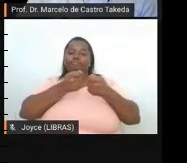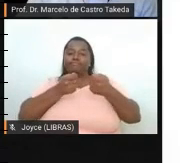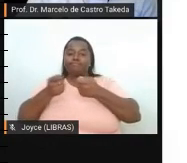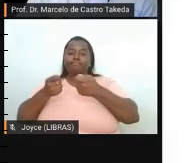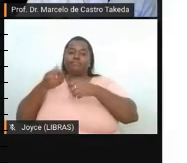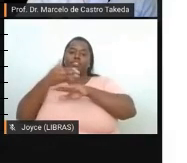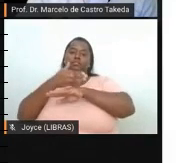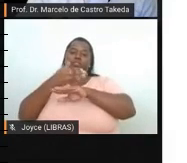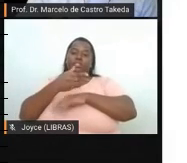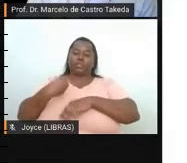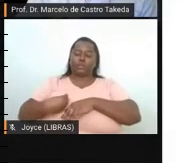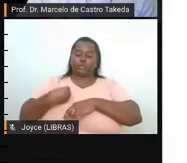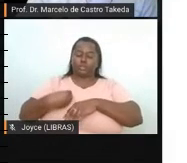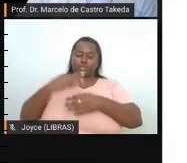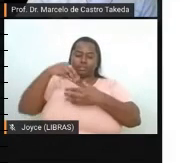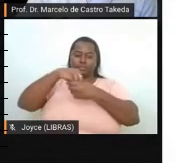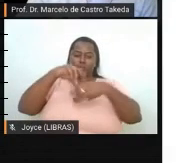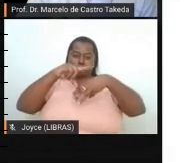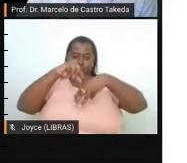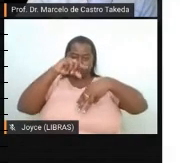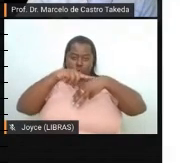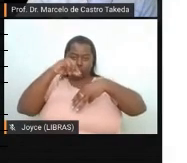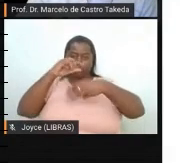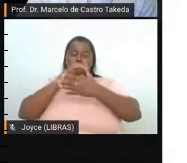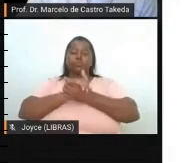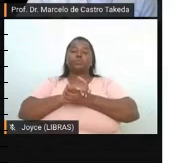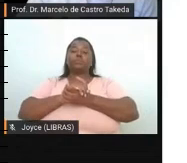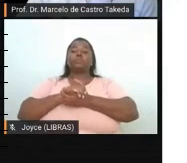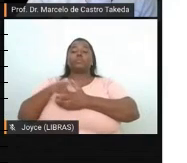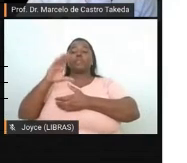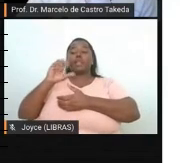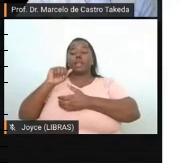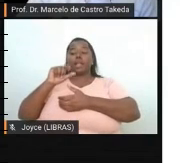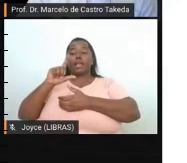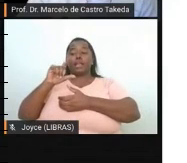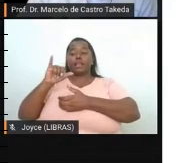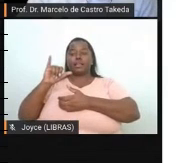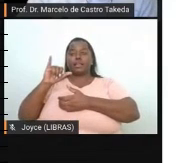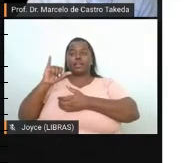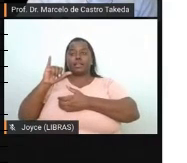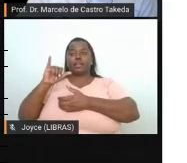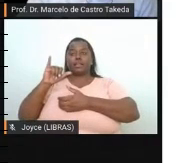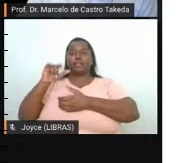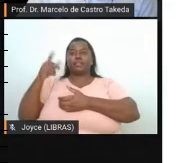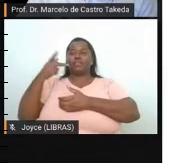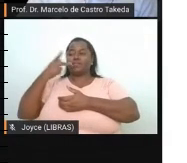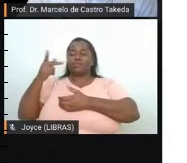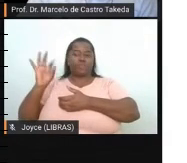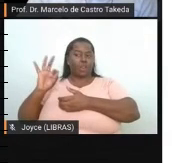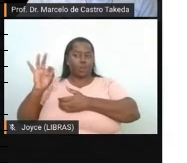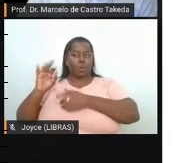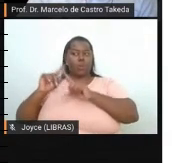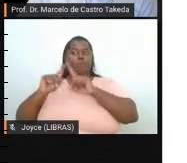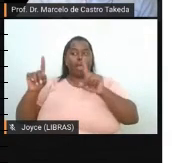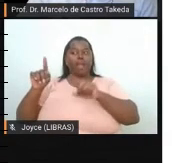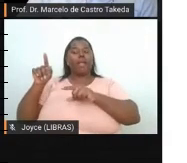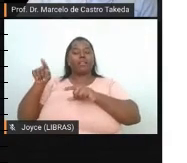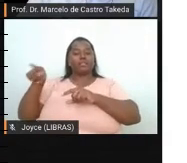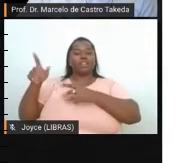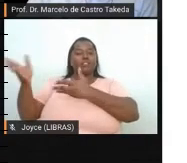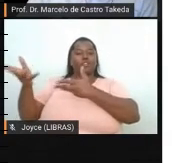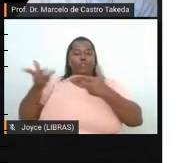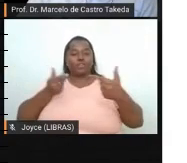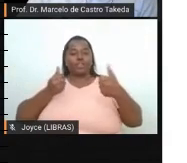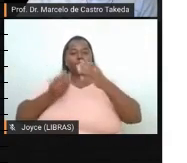A Kali não citou, mas ela foi convidada também para fazer montar um tutorial disso